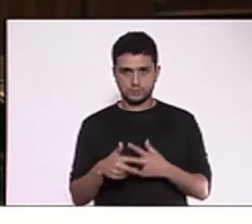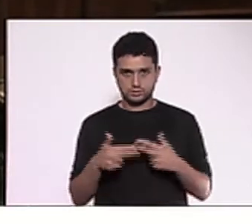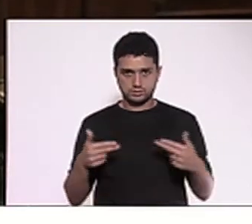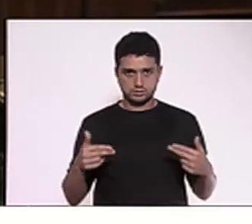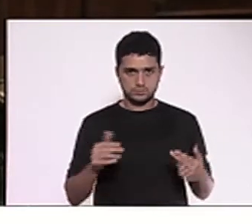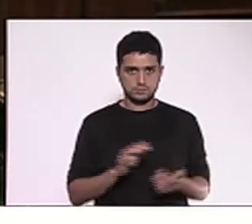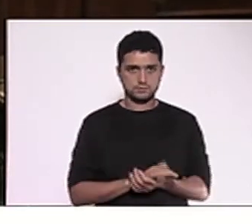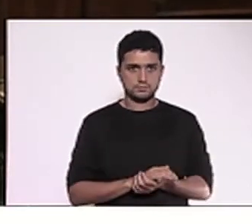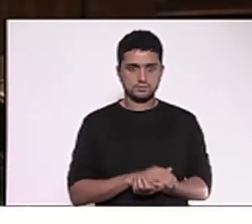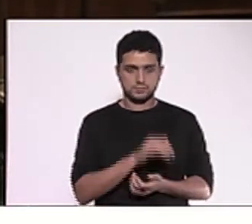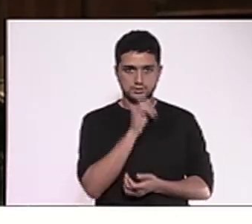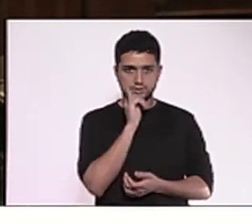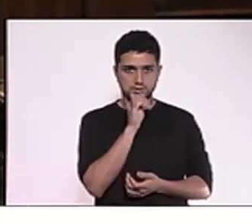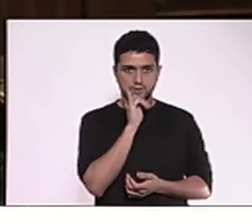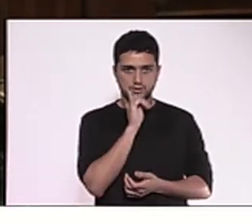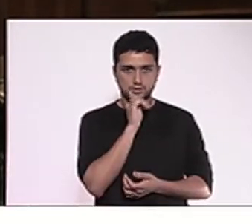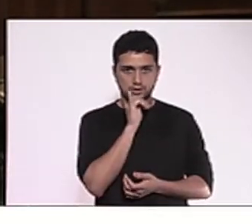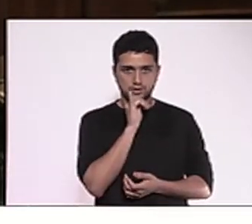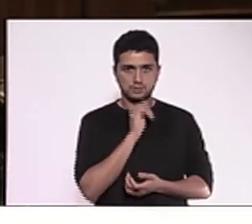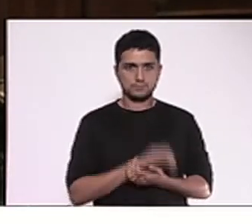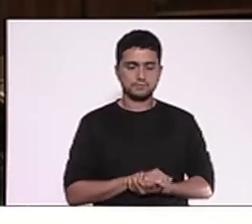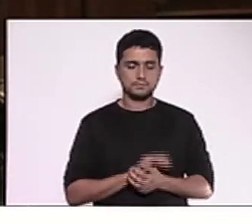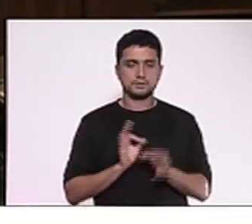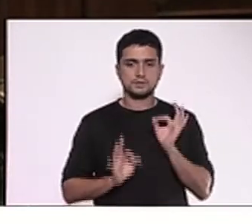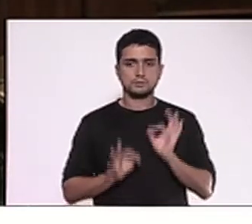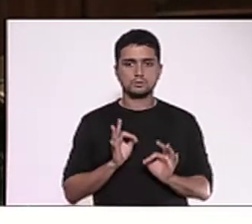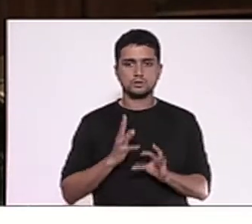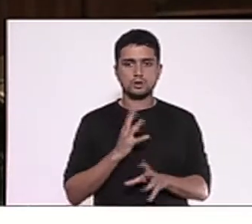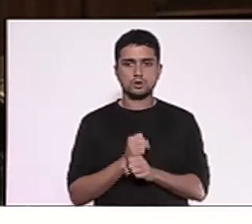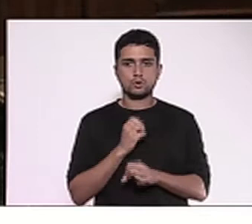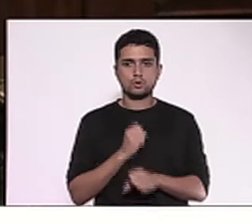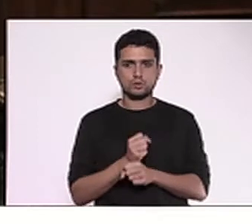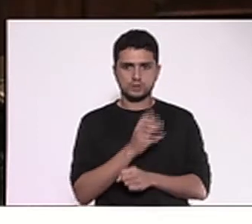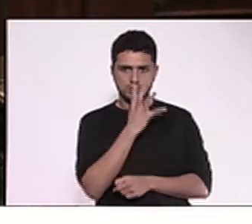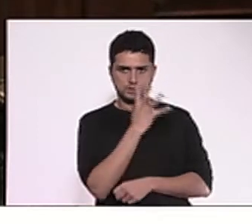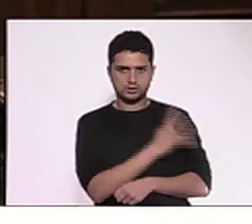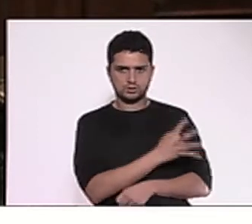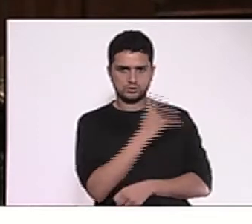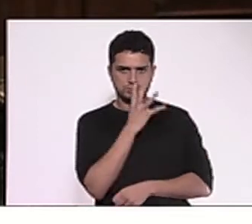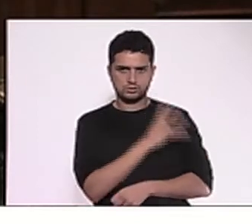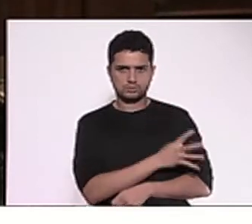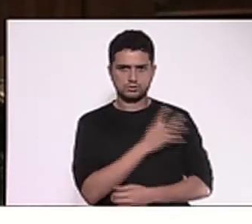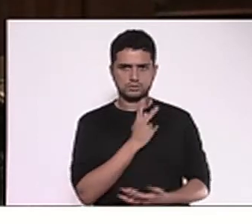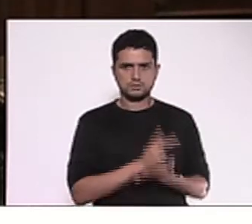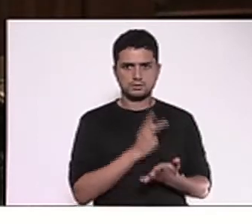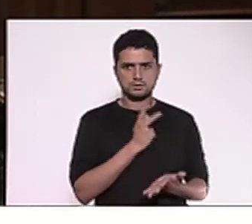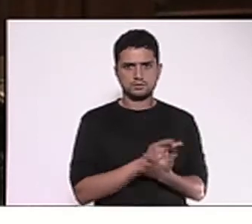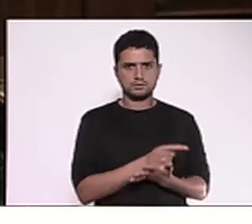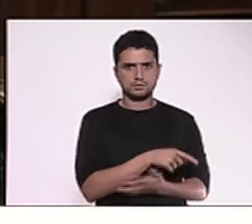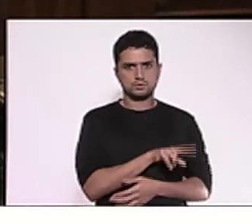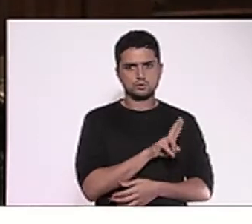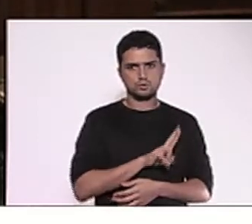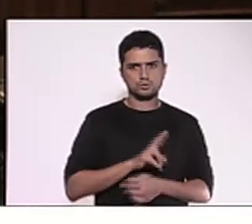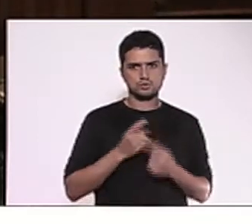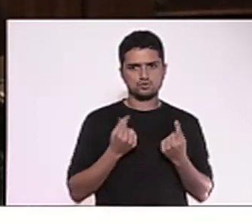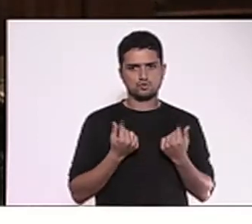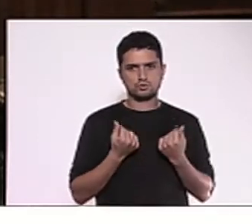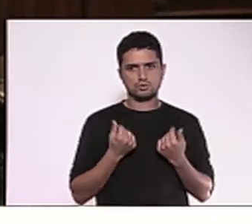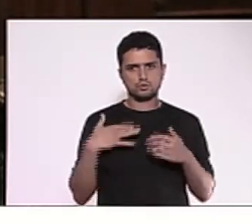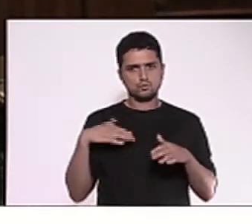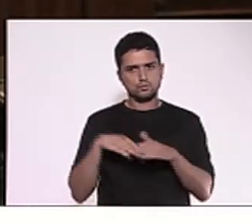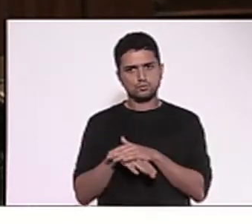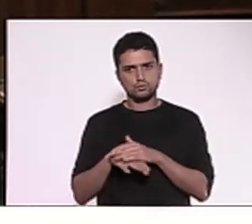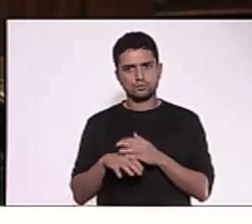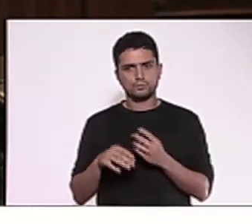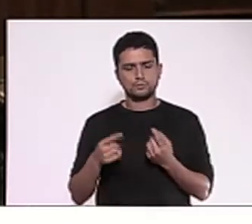Por exemplo, o Tribunal de Contas criticou impropriedade em relação ao uso dos recursos do Fundo Estadual